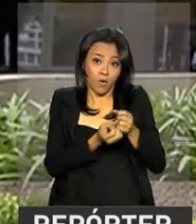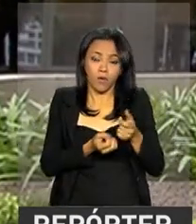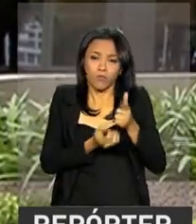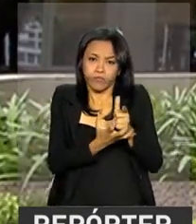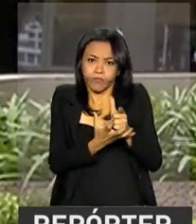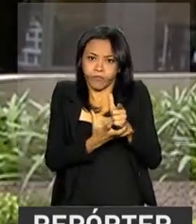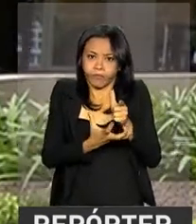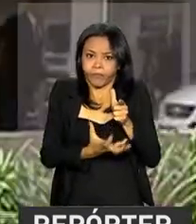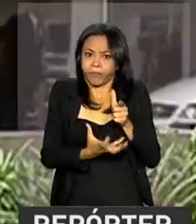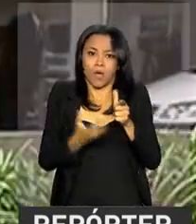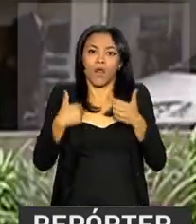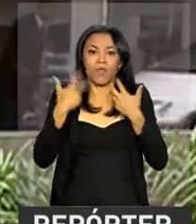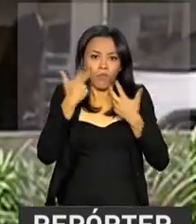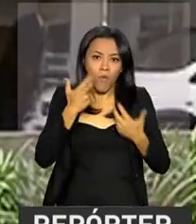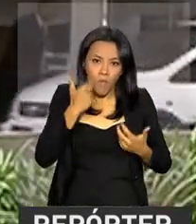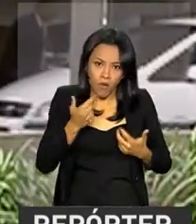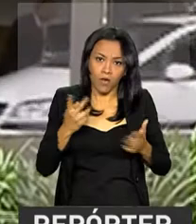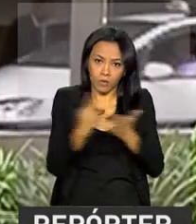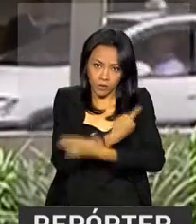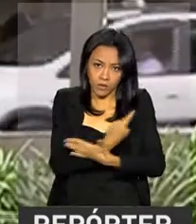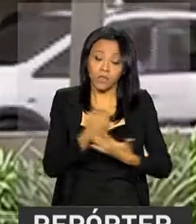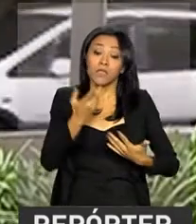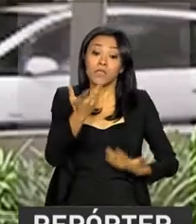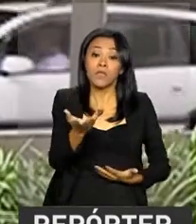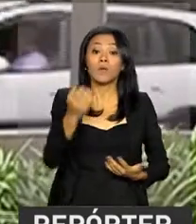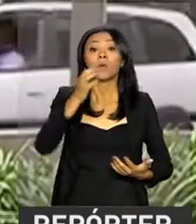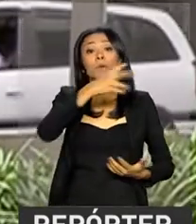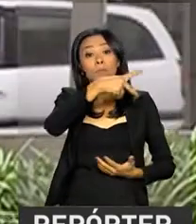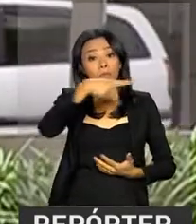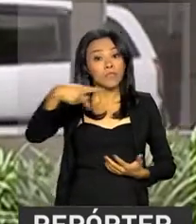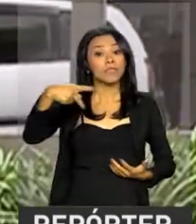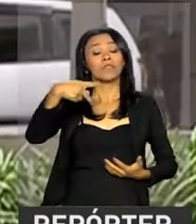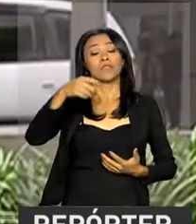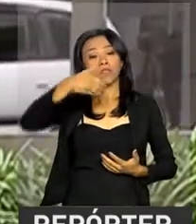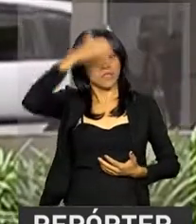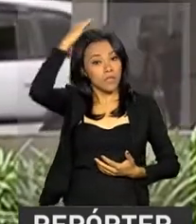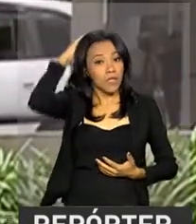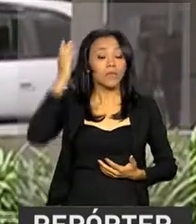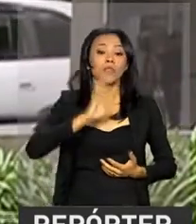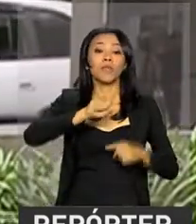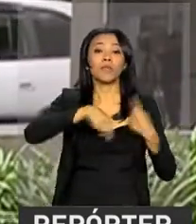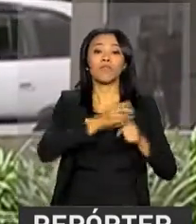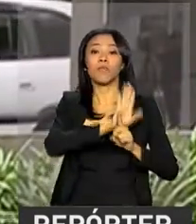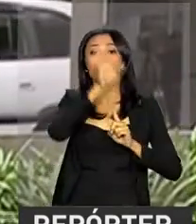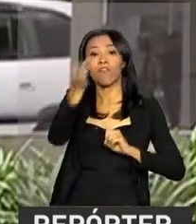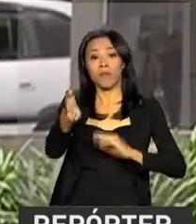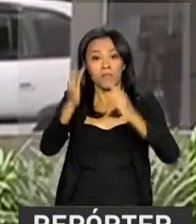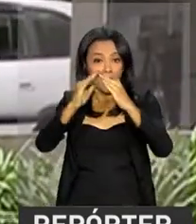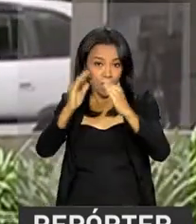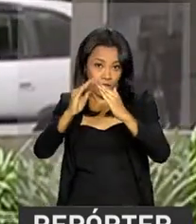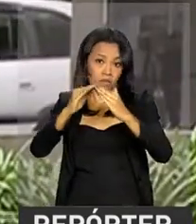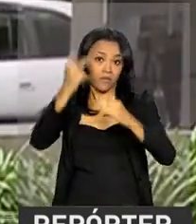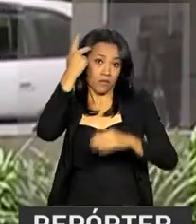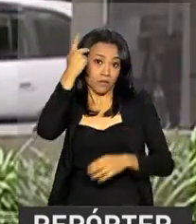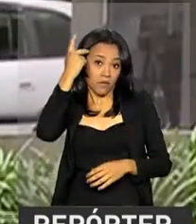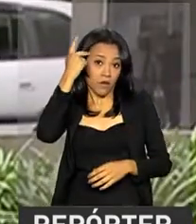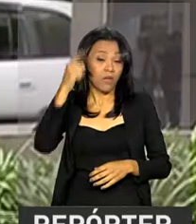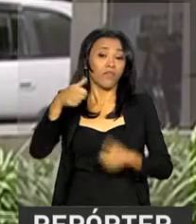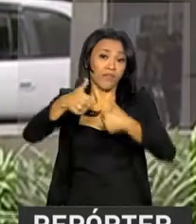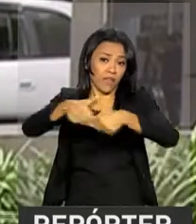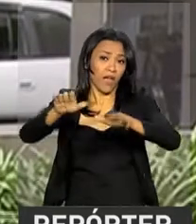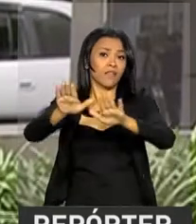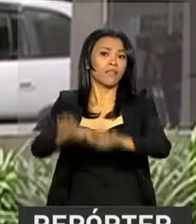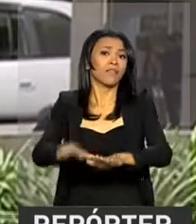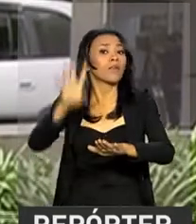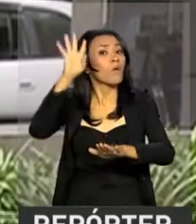glândula era benigno. Do hospital, o presidente Michel Temer segue para a casa dele aqui mesmo em São Paulo, onde fará repouso até quarta-feira, quando